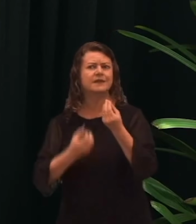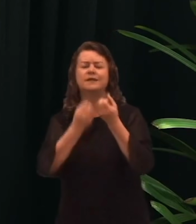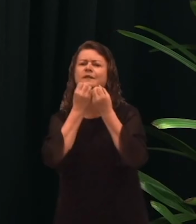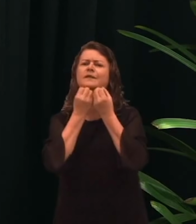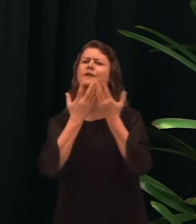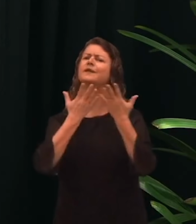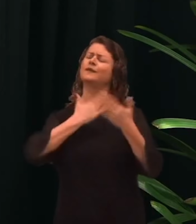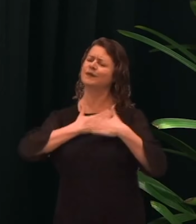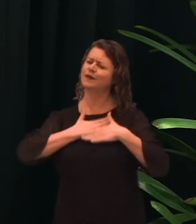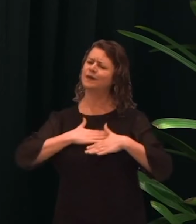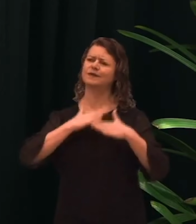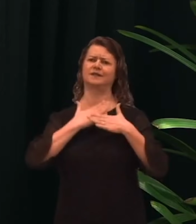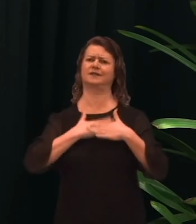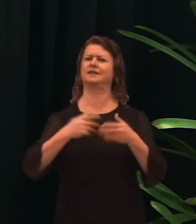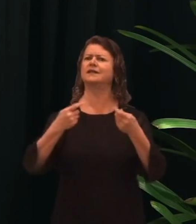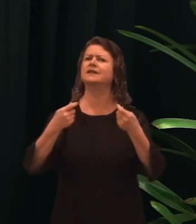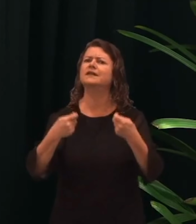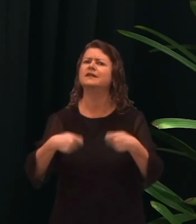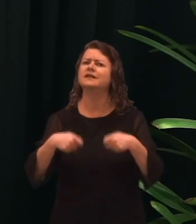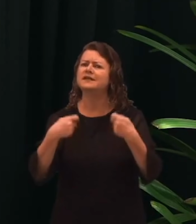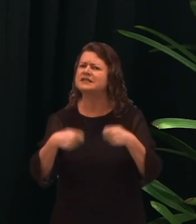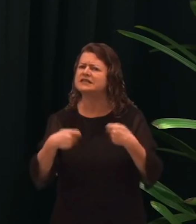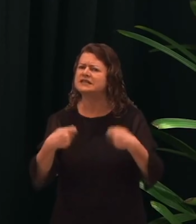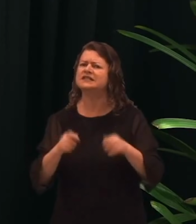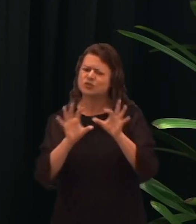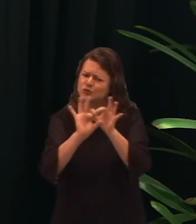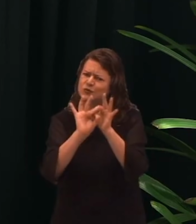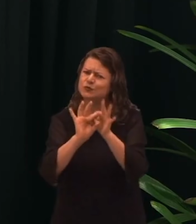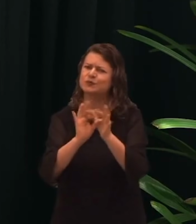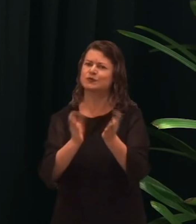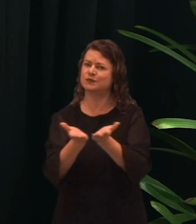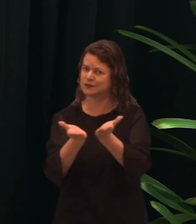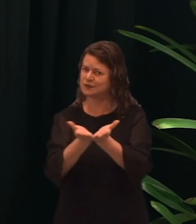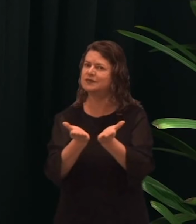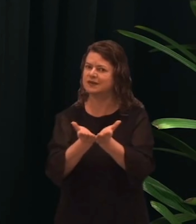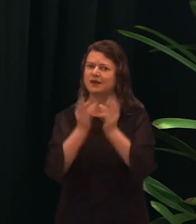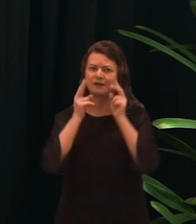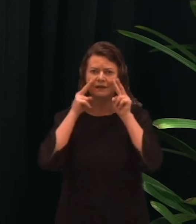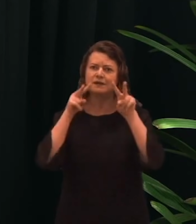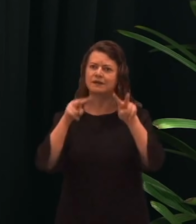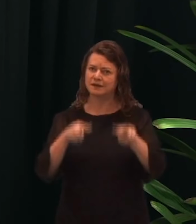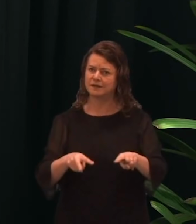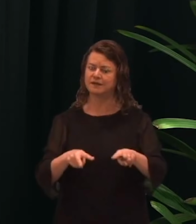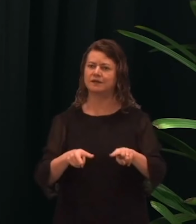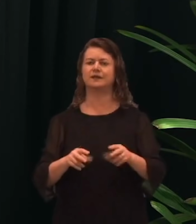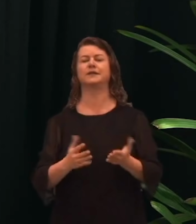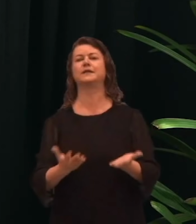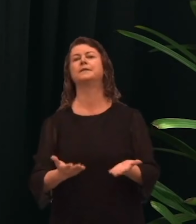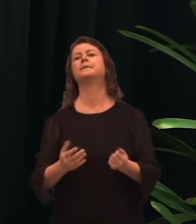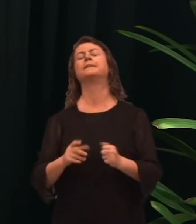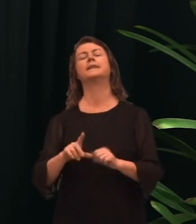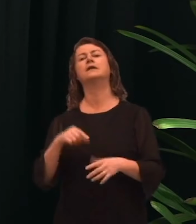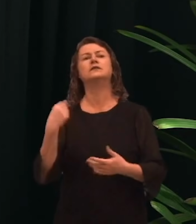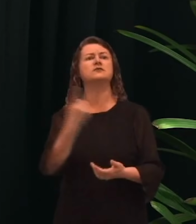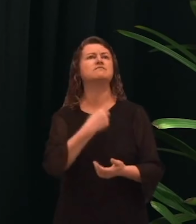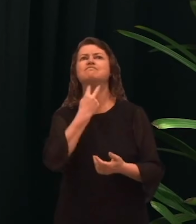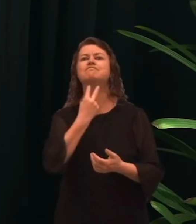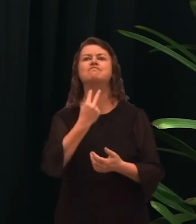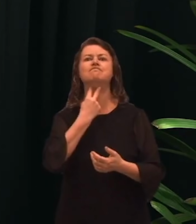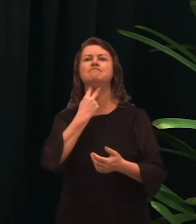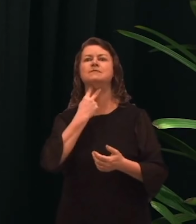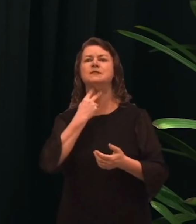entanto, essa vida piedosa que deve caracterizar a vida de todos os filhos de Deus não